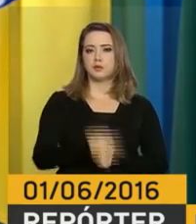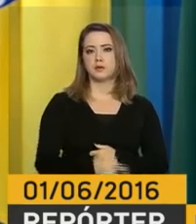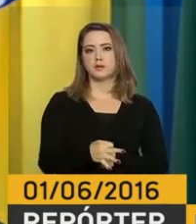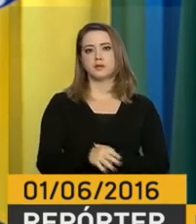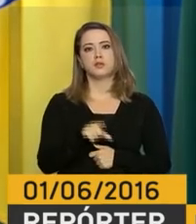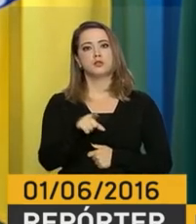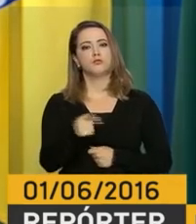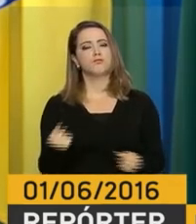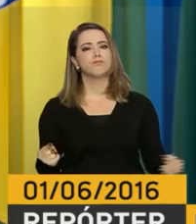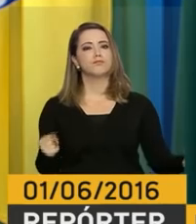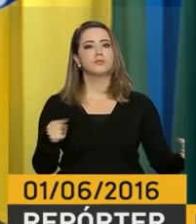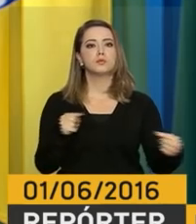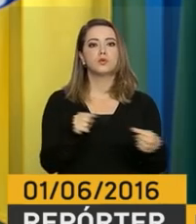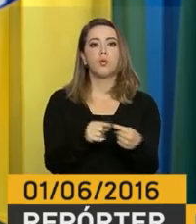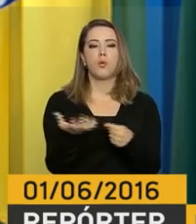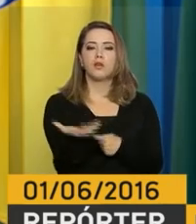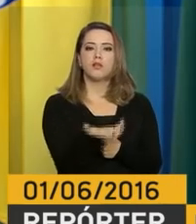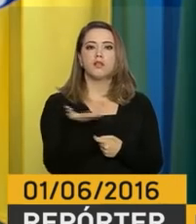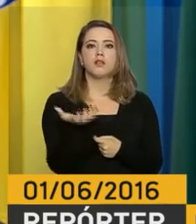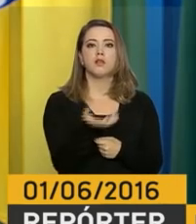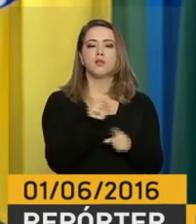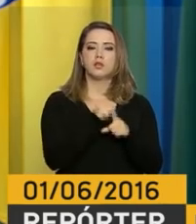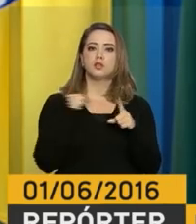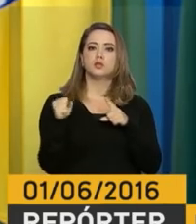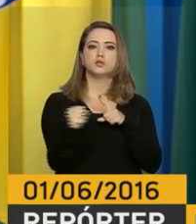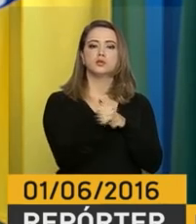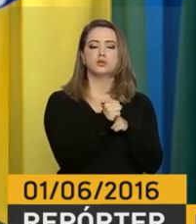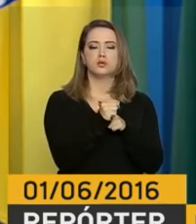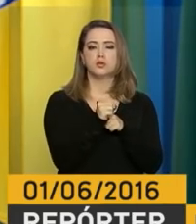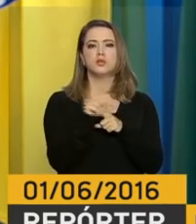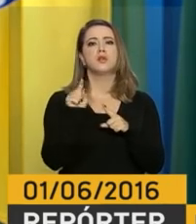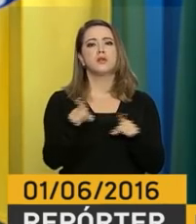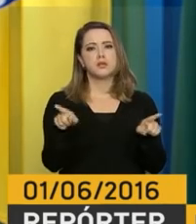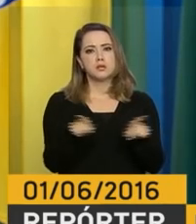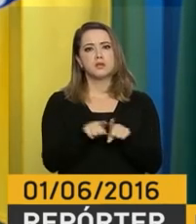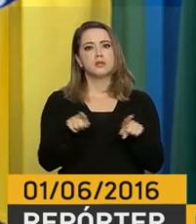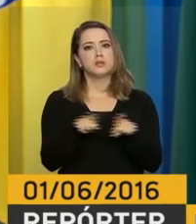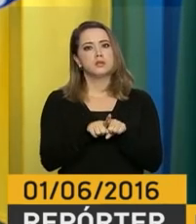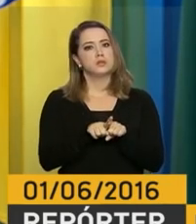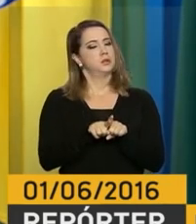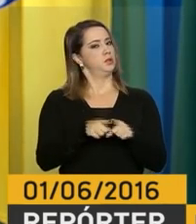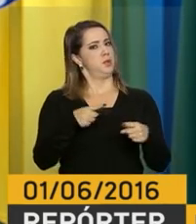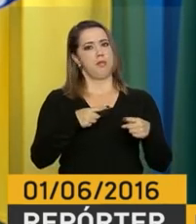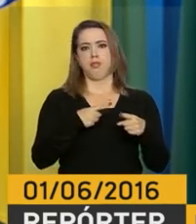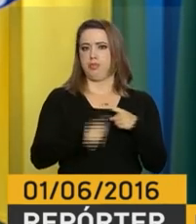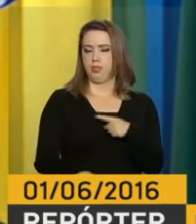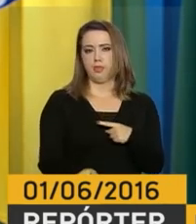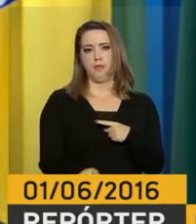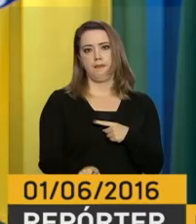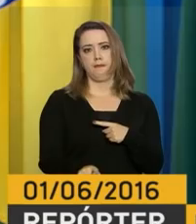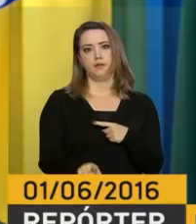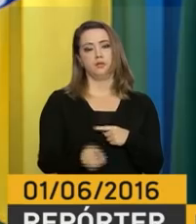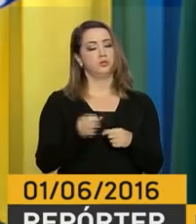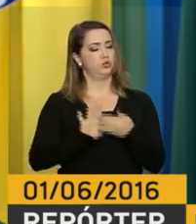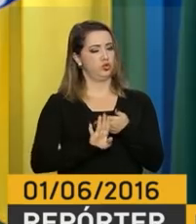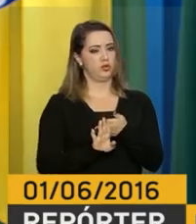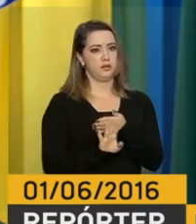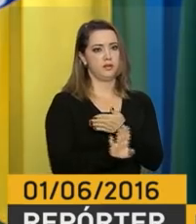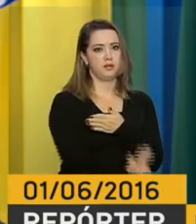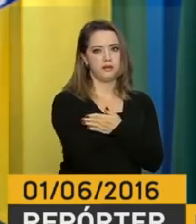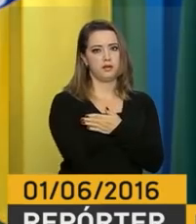com os anseios da sociedade e ser absolutamente intransigente com tudo que se afaste da estrita